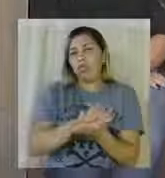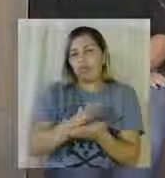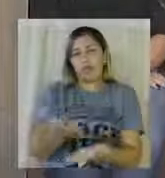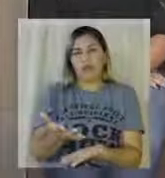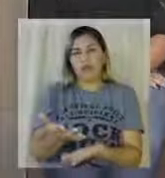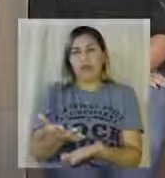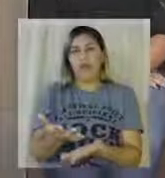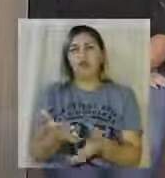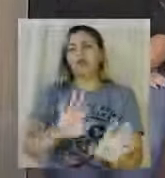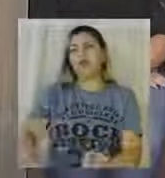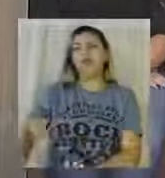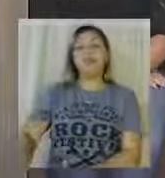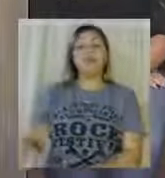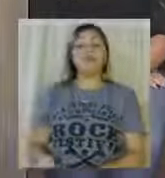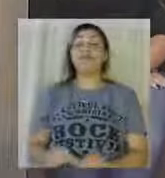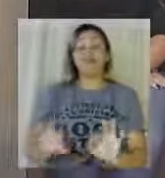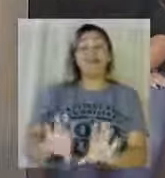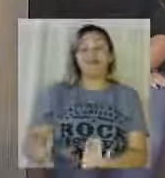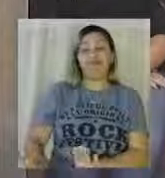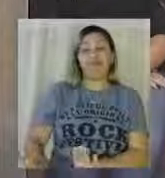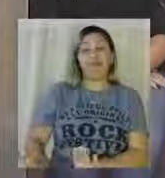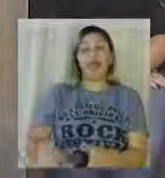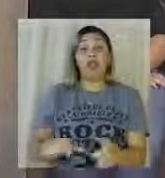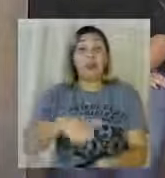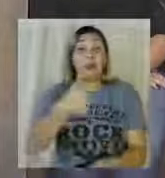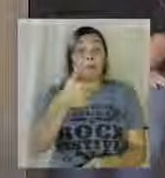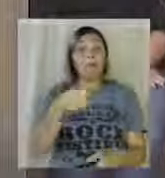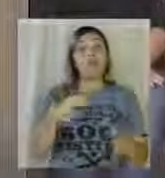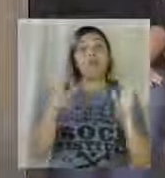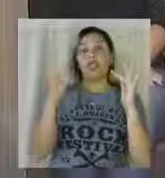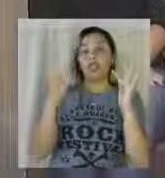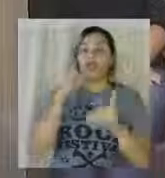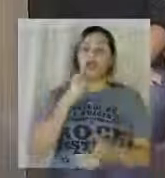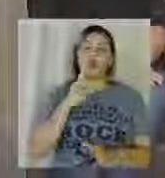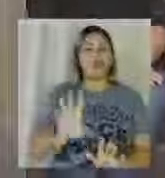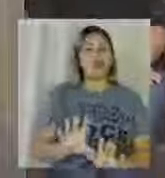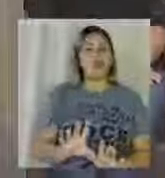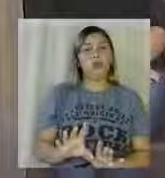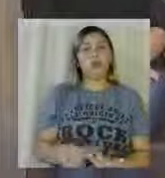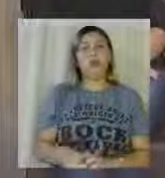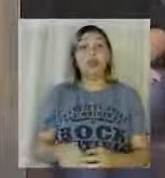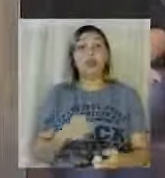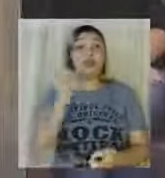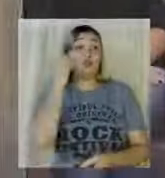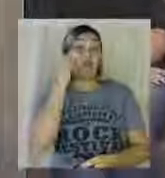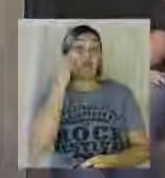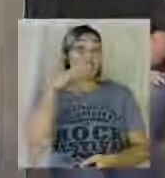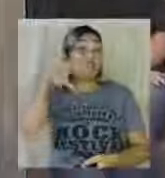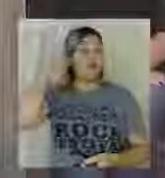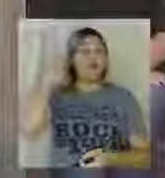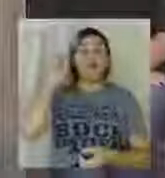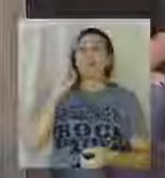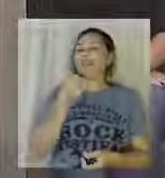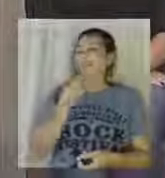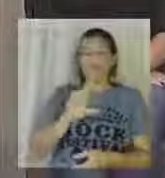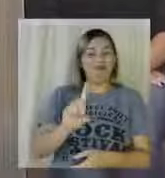já rejeitei. Não dá certo não. É melhor namorar com surdo. A minha experiência com o ouvinte não foi